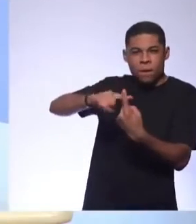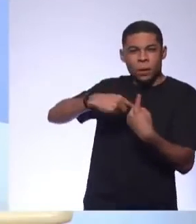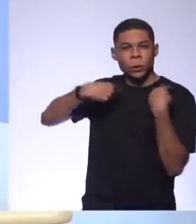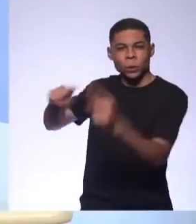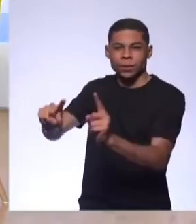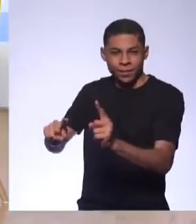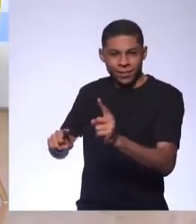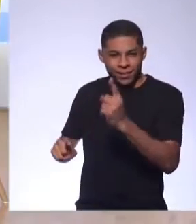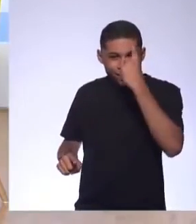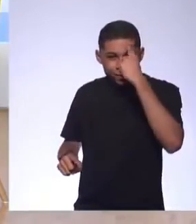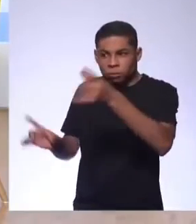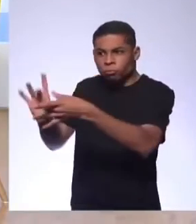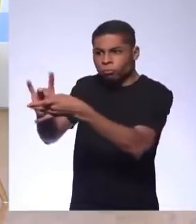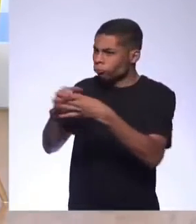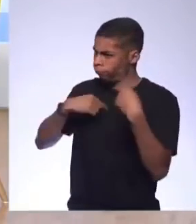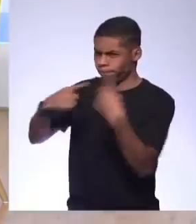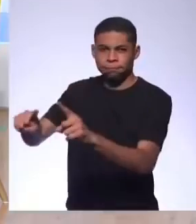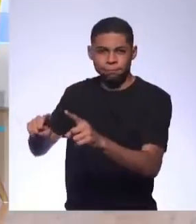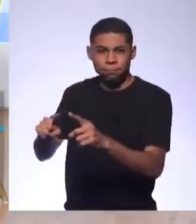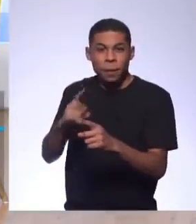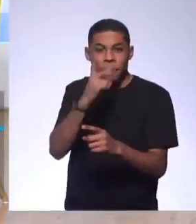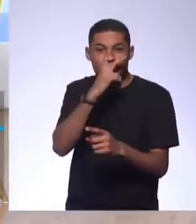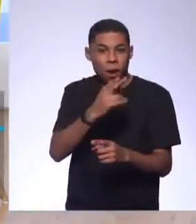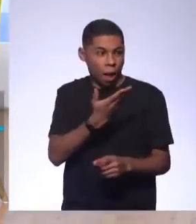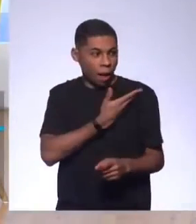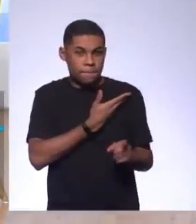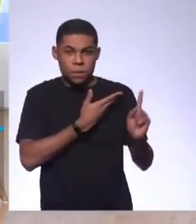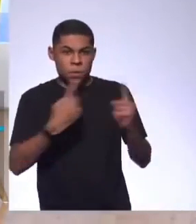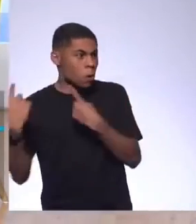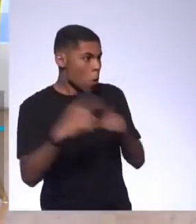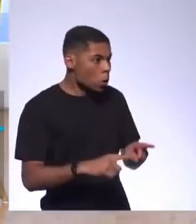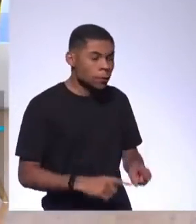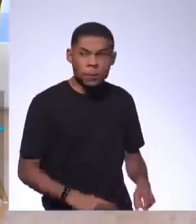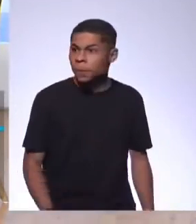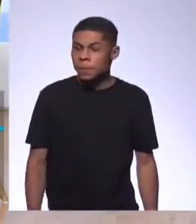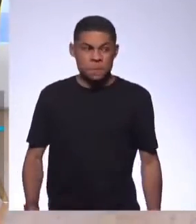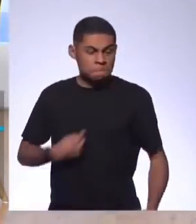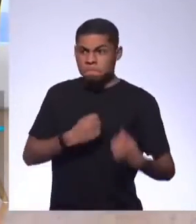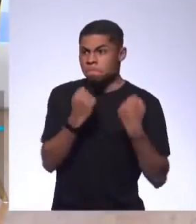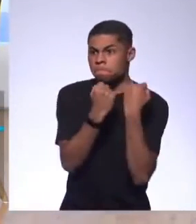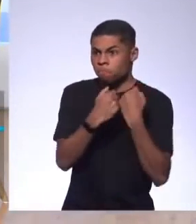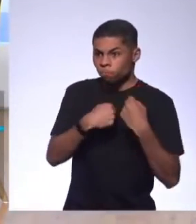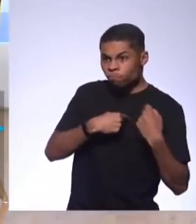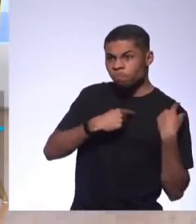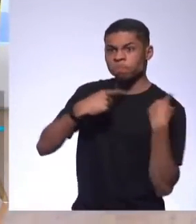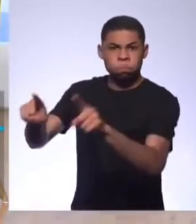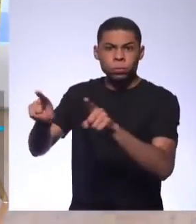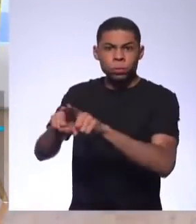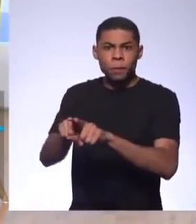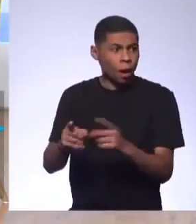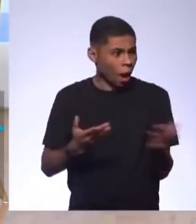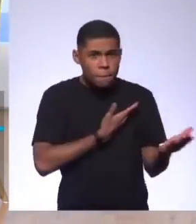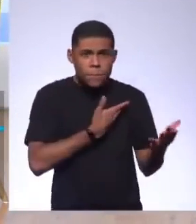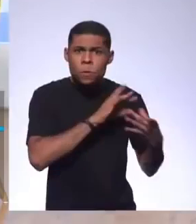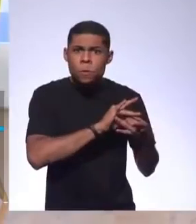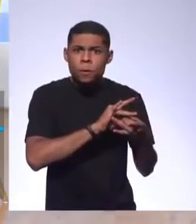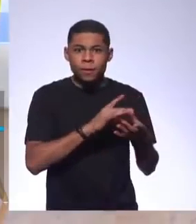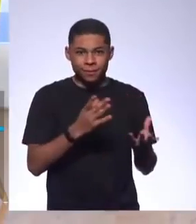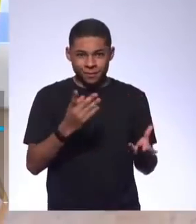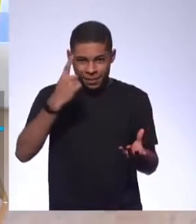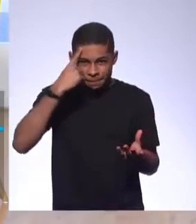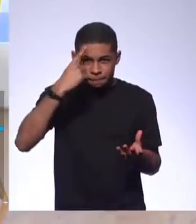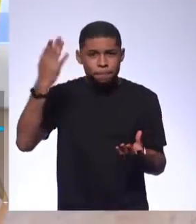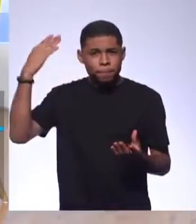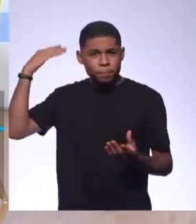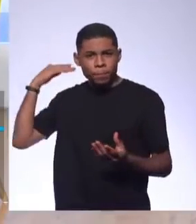Luíse. Exatamente, aquela história do mexeu com meu amigo, mexeu comigo, né? Então, quando a Sérvia, provocando